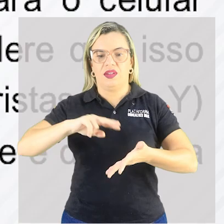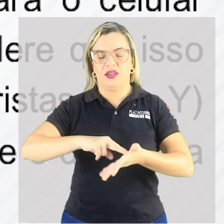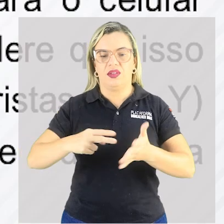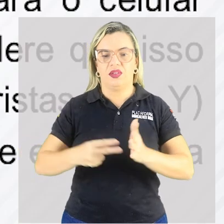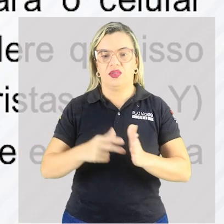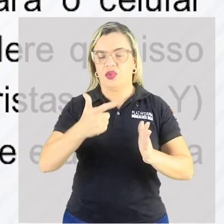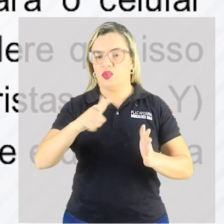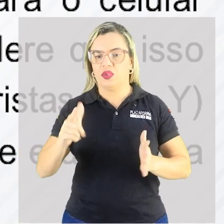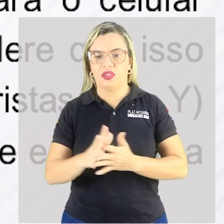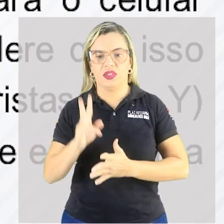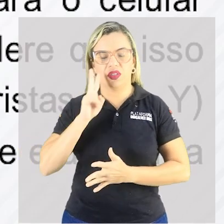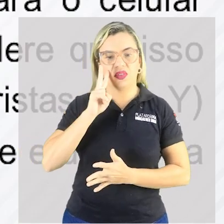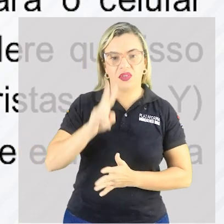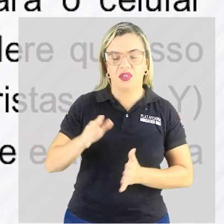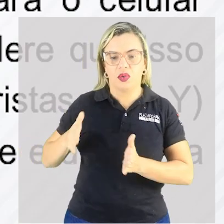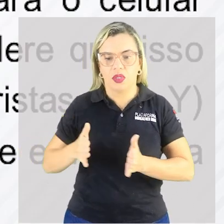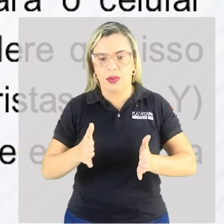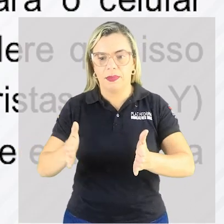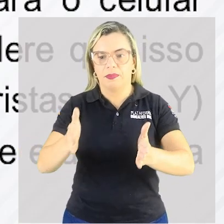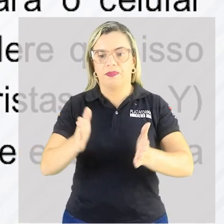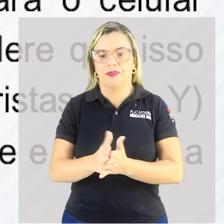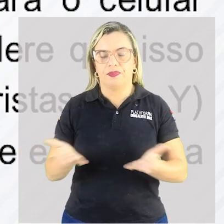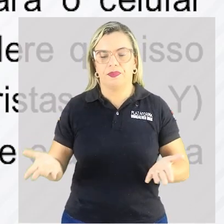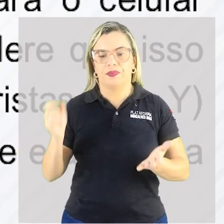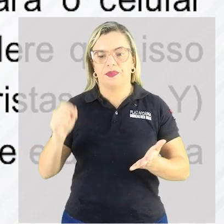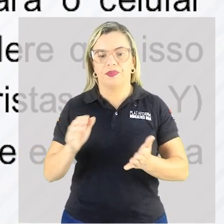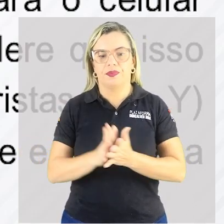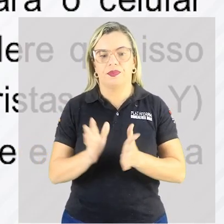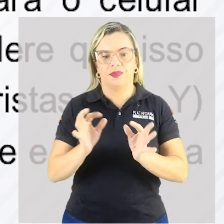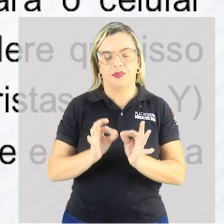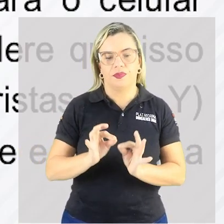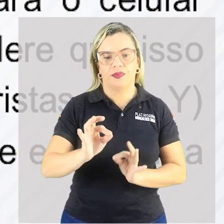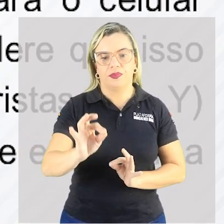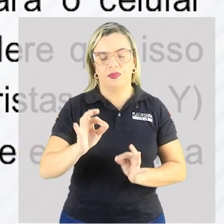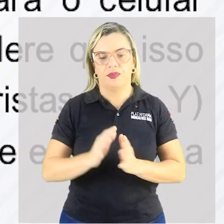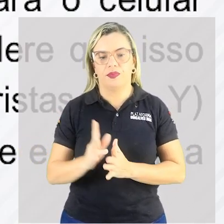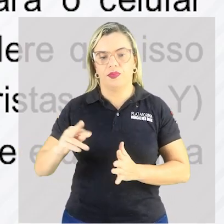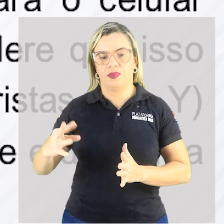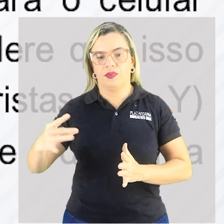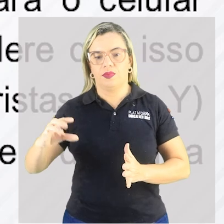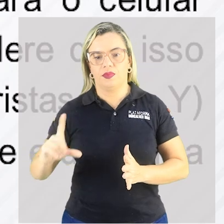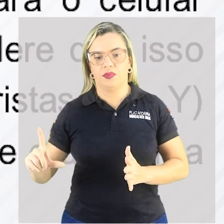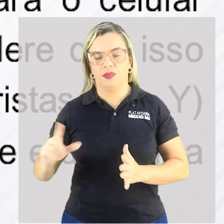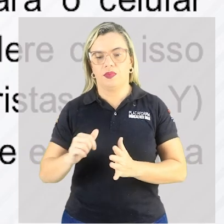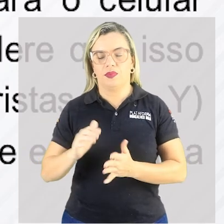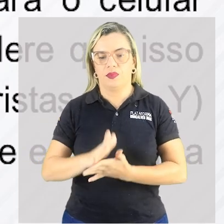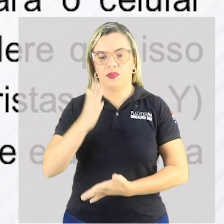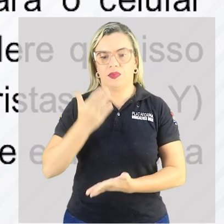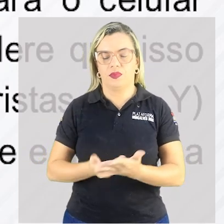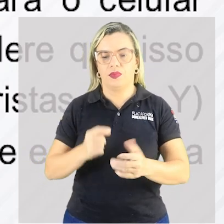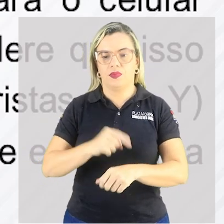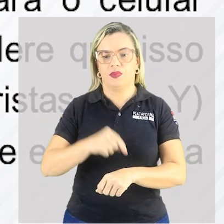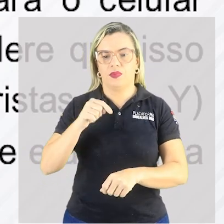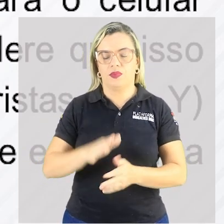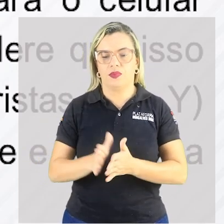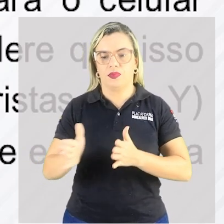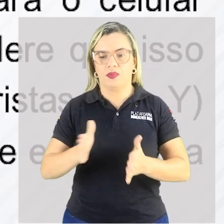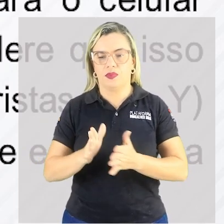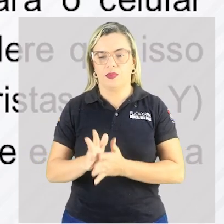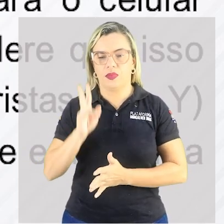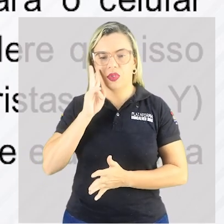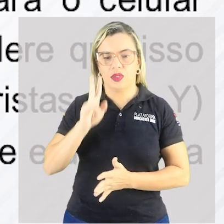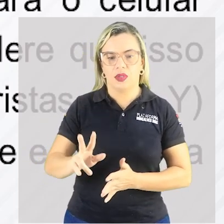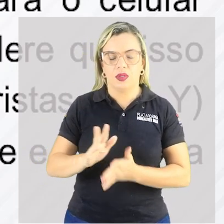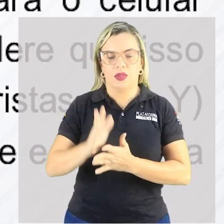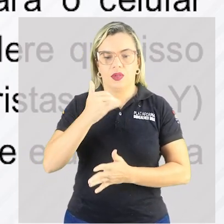sem ter visão da pista, uma distância proporcional ao tempo gasto ao olhar